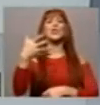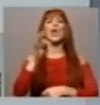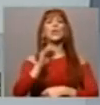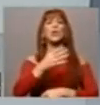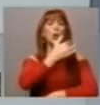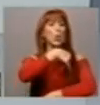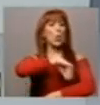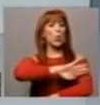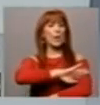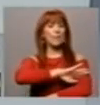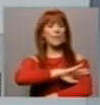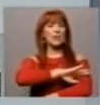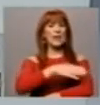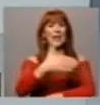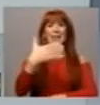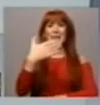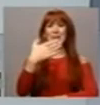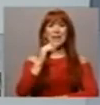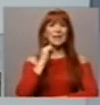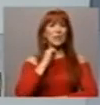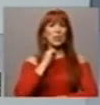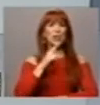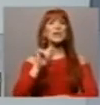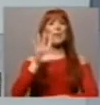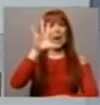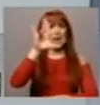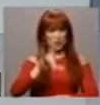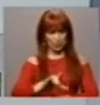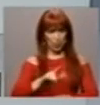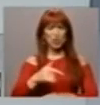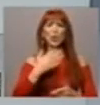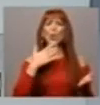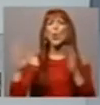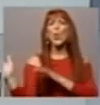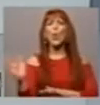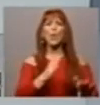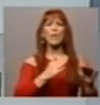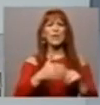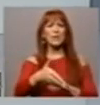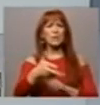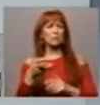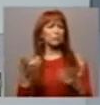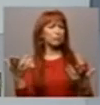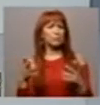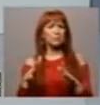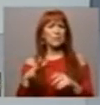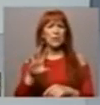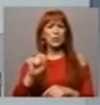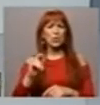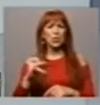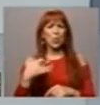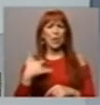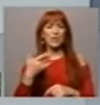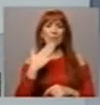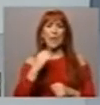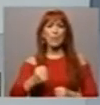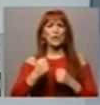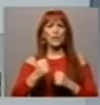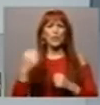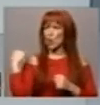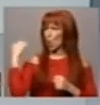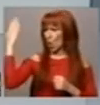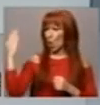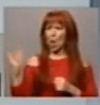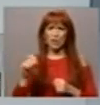Coimbra, 17 para Leiria e para Lisboa. O vento também a soprar de sudoeste, moderado a forte, no litoral, com rajadas